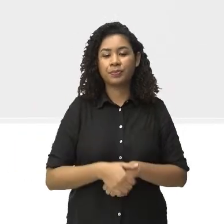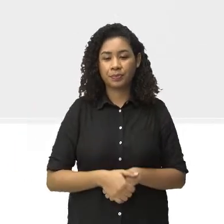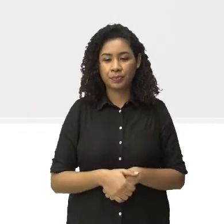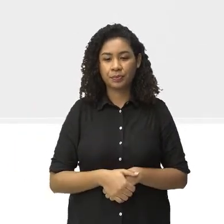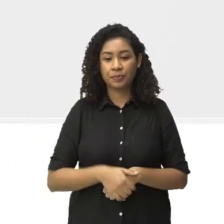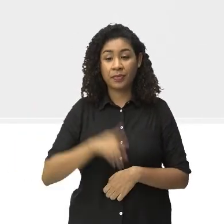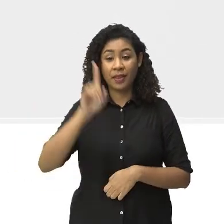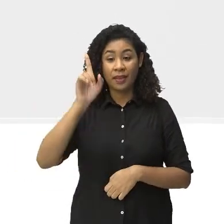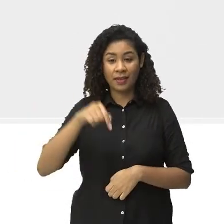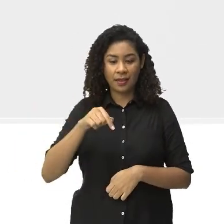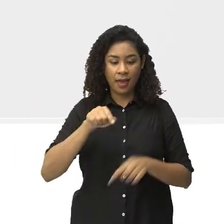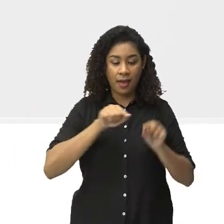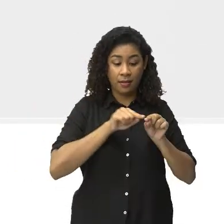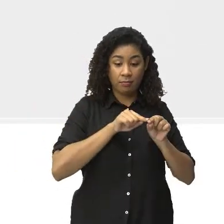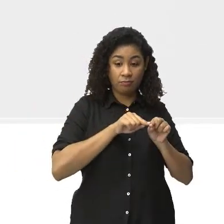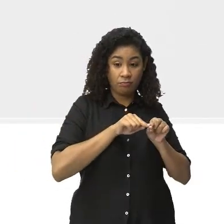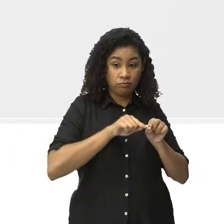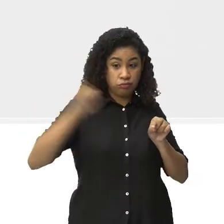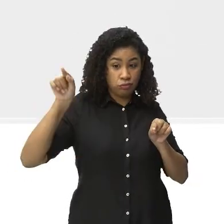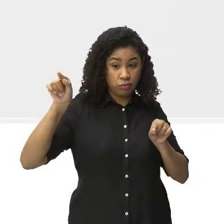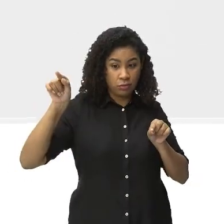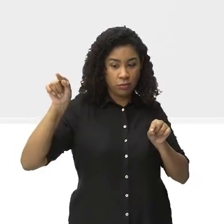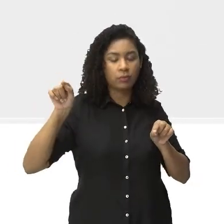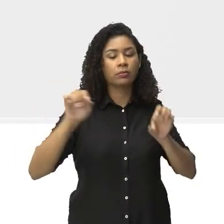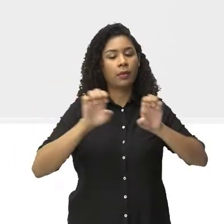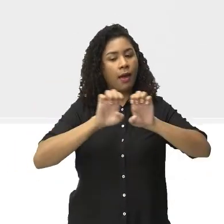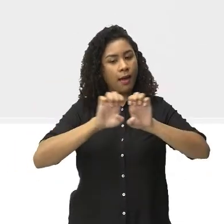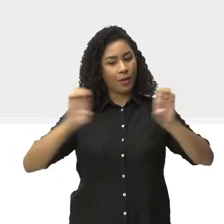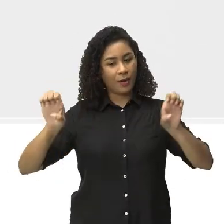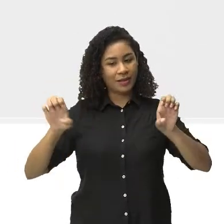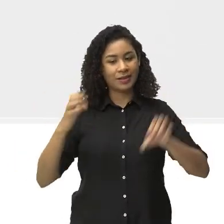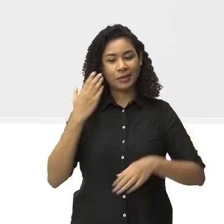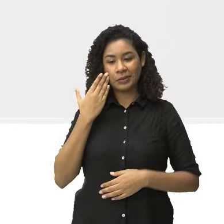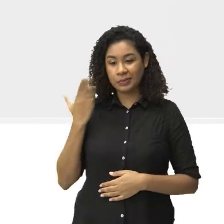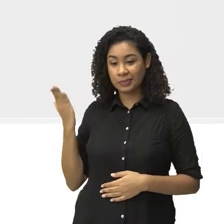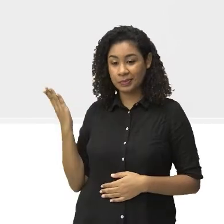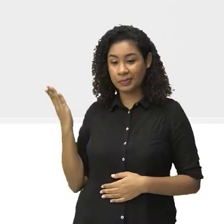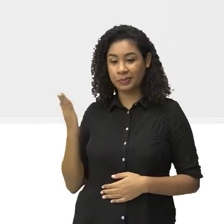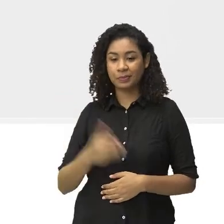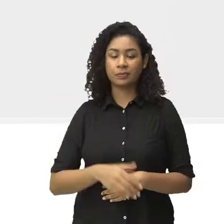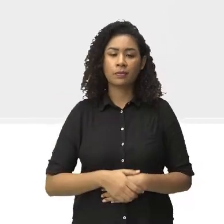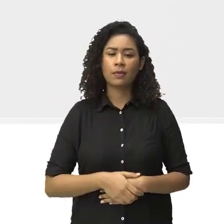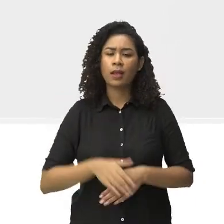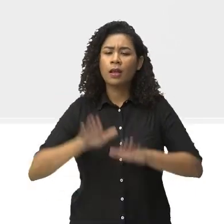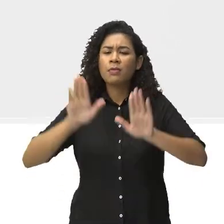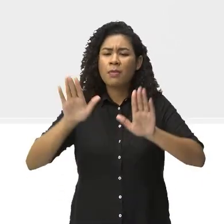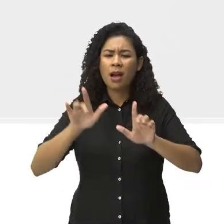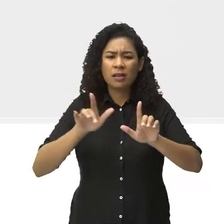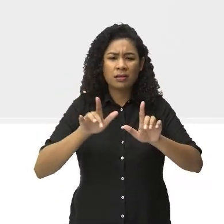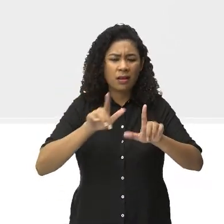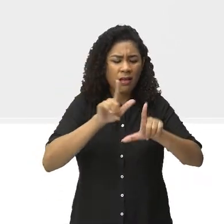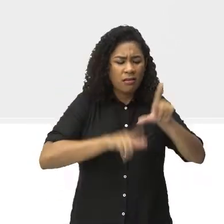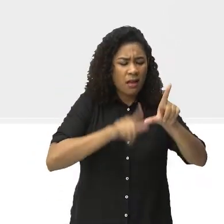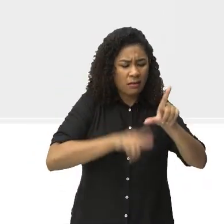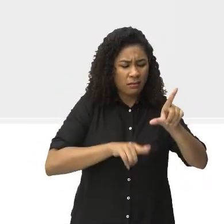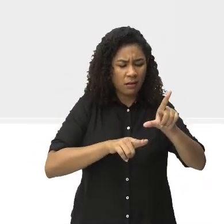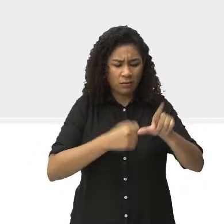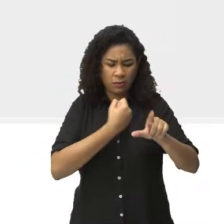equação dessa reta R aqui. Professor, como é que a gente vai substituir esses valores aí? Preste atenção